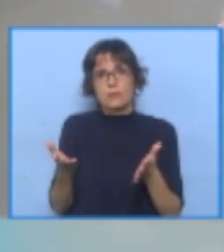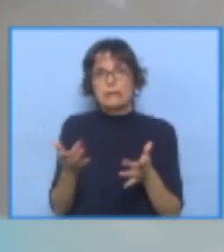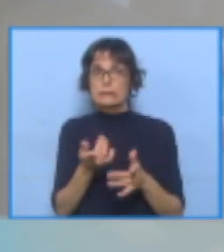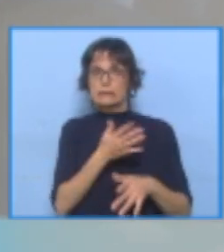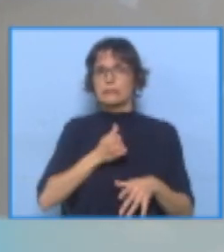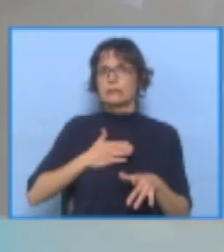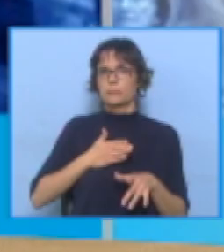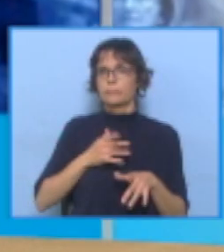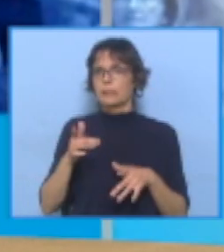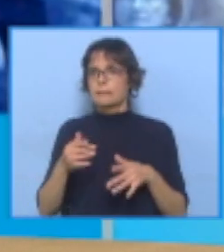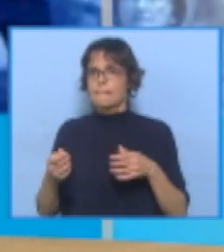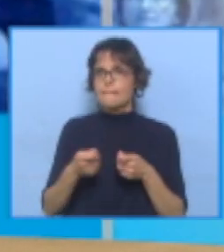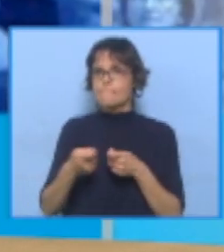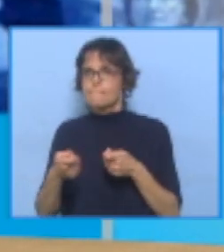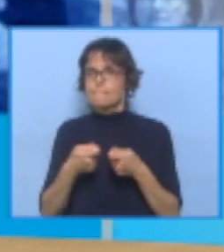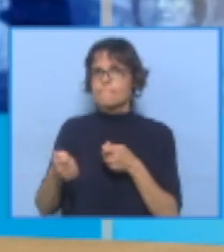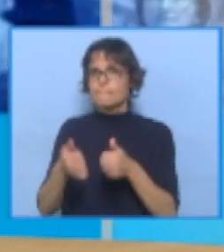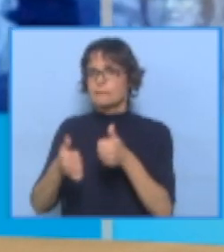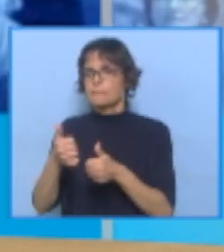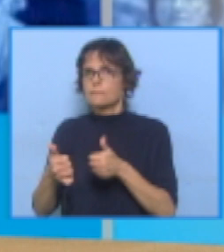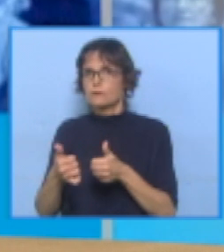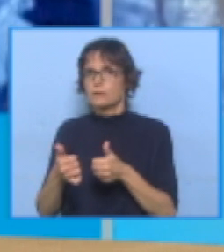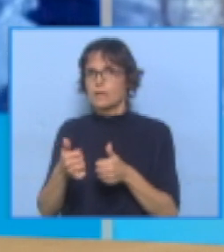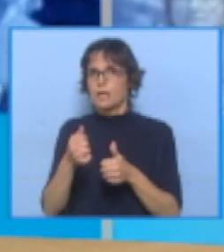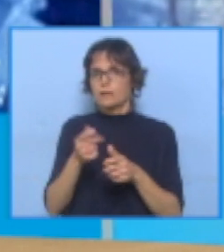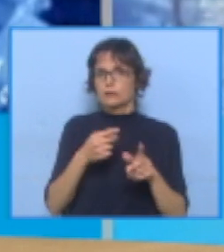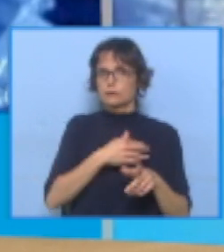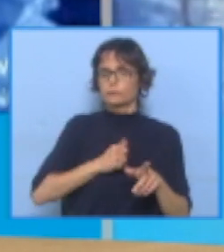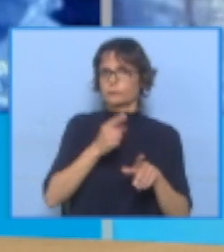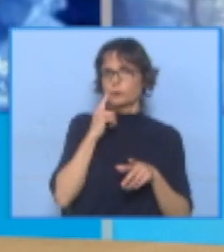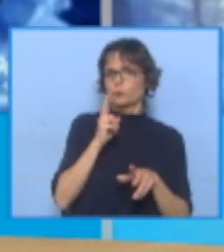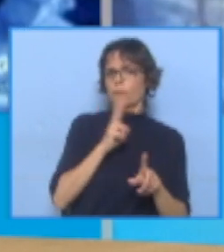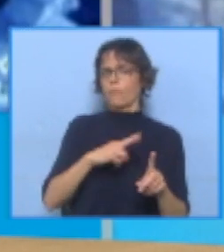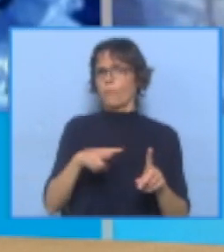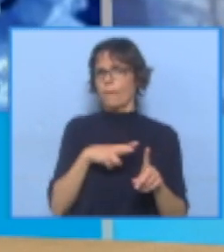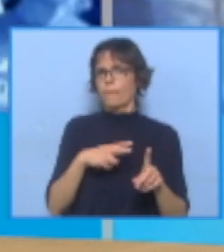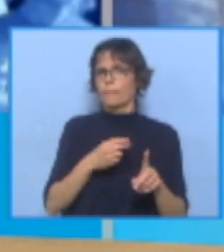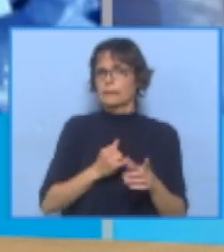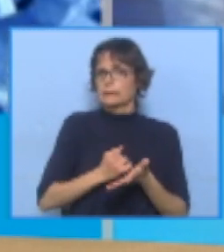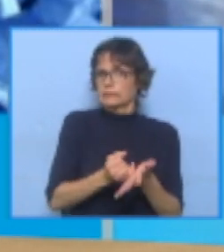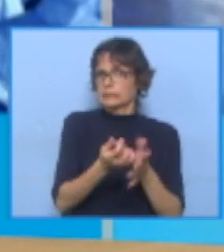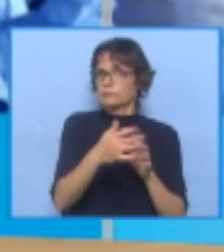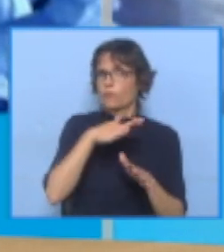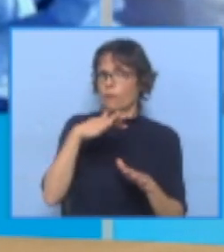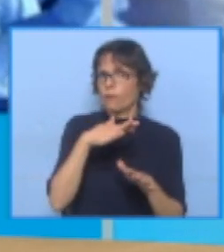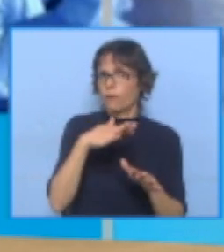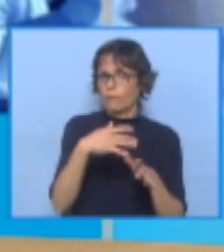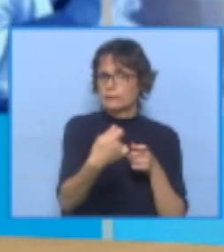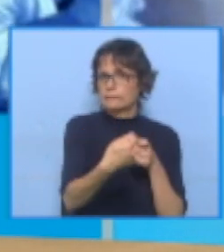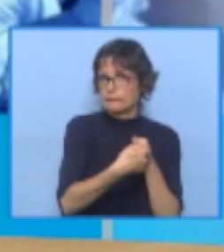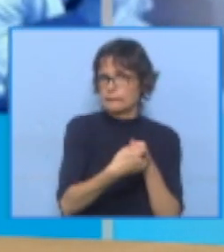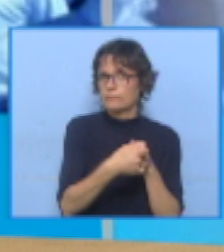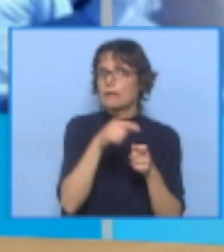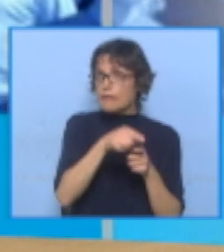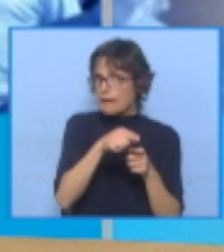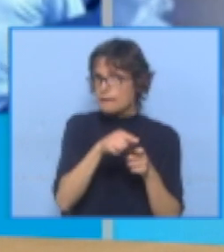lado a lado, taco a taco, e uma tem uma perspectiva mais conciliadora, é essa que ganha, sobretudo, os